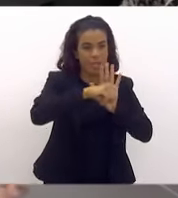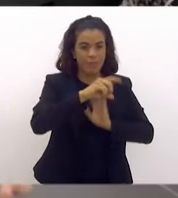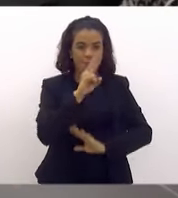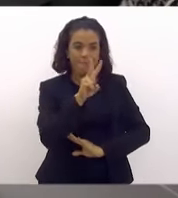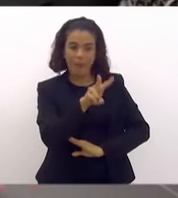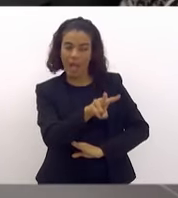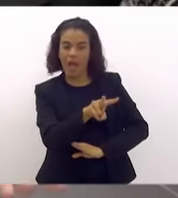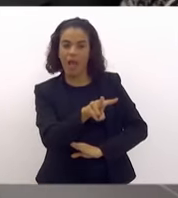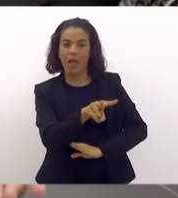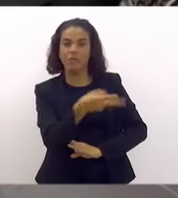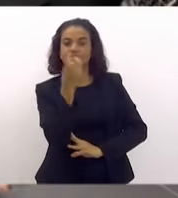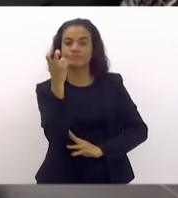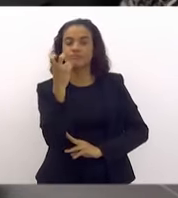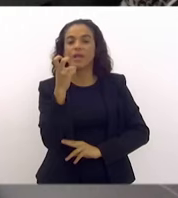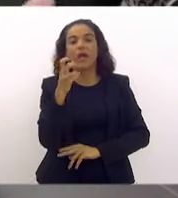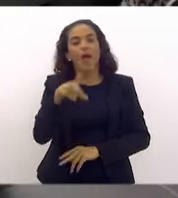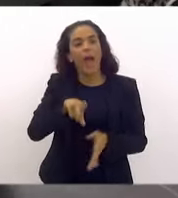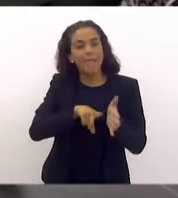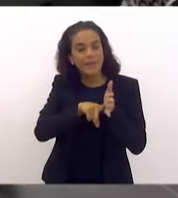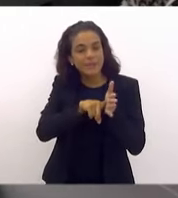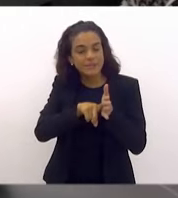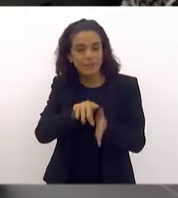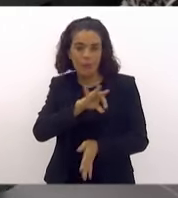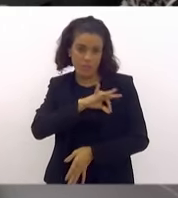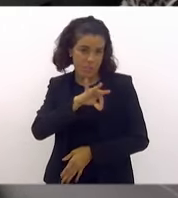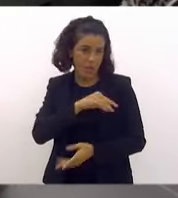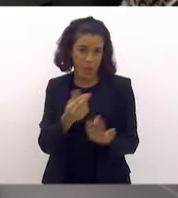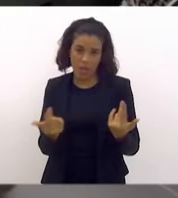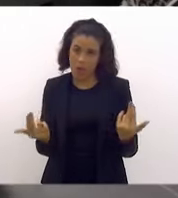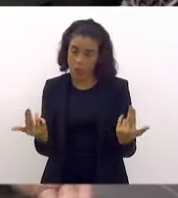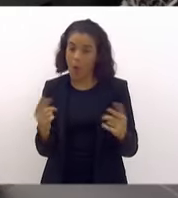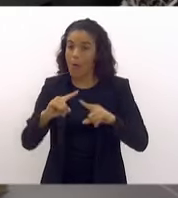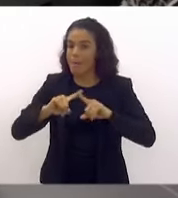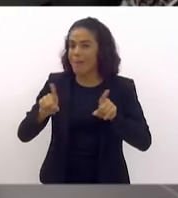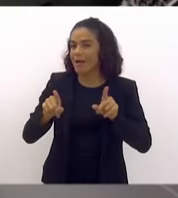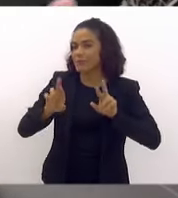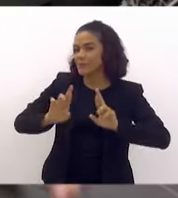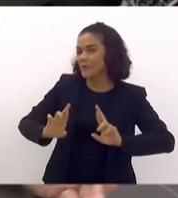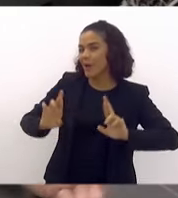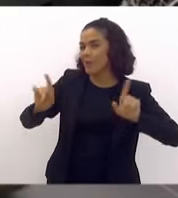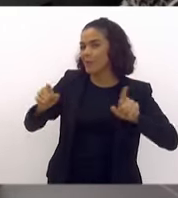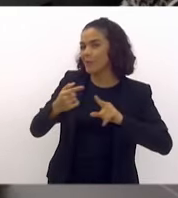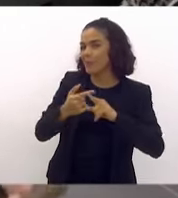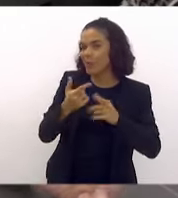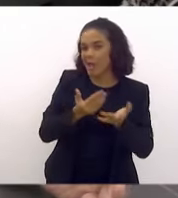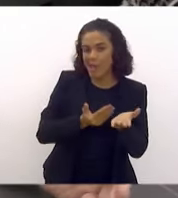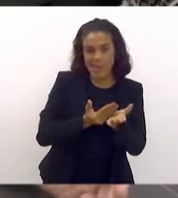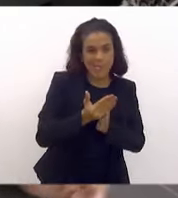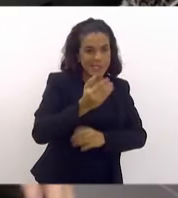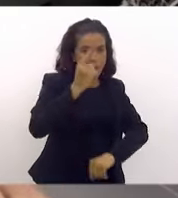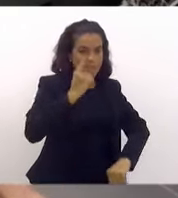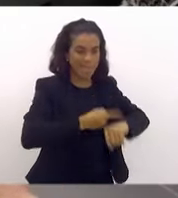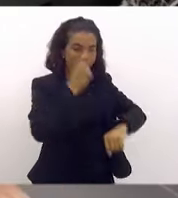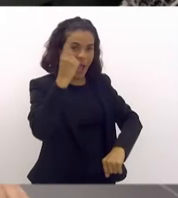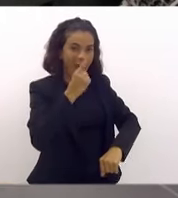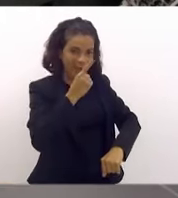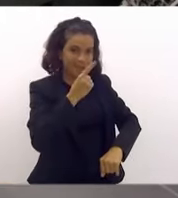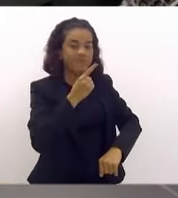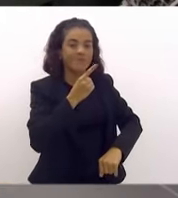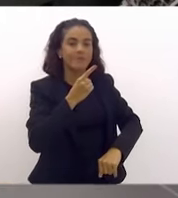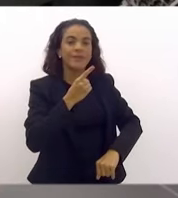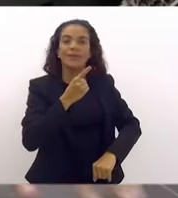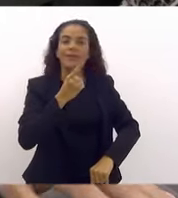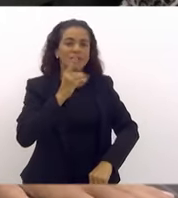esse inquérito policial que também é um inquérito policial só que se distingue por se iniciar por um auto de prisão e flagrante ele é